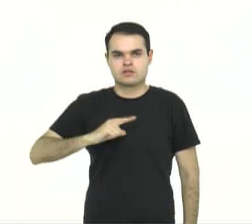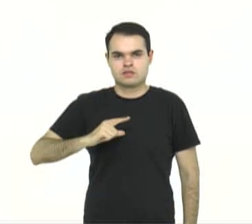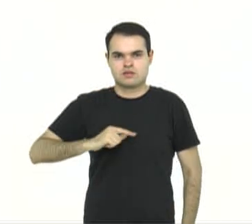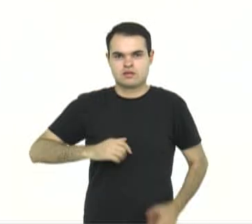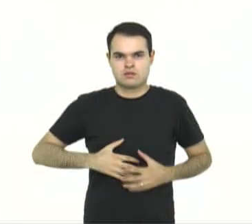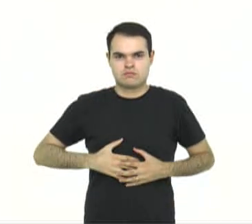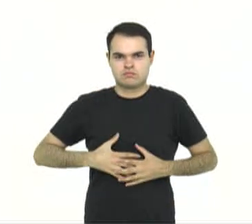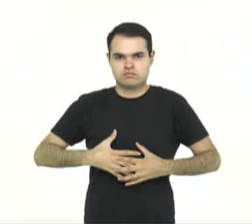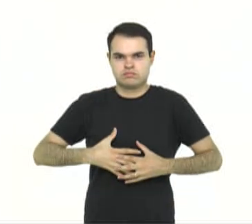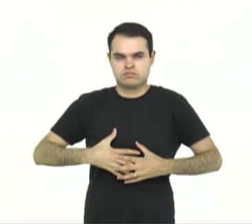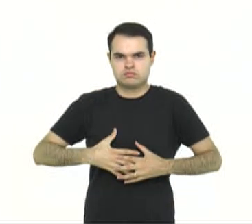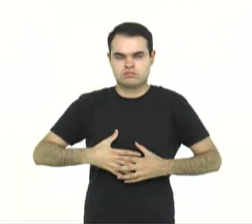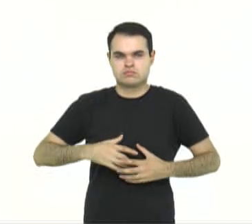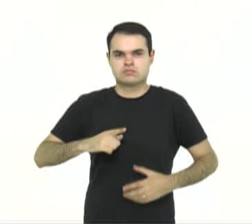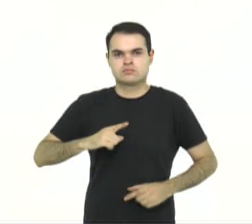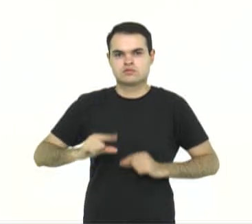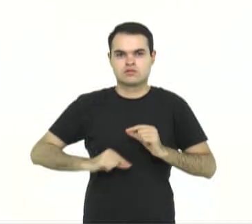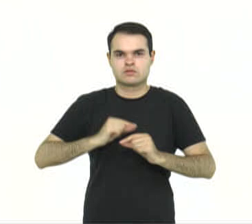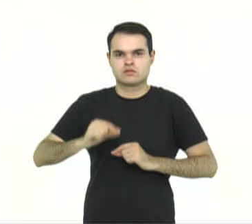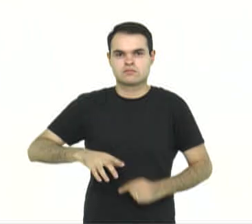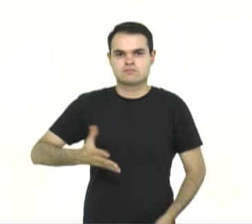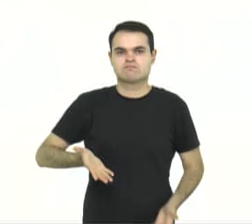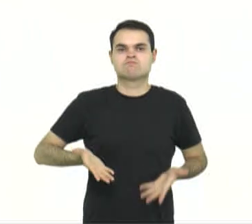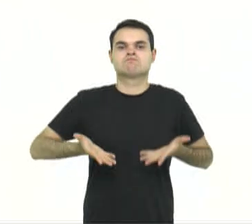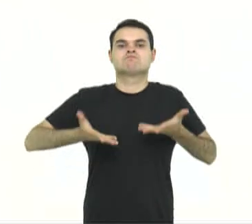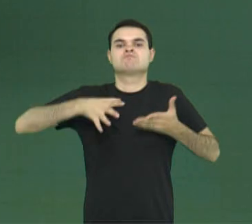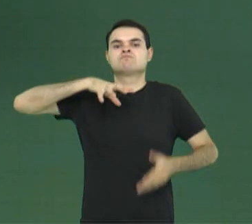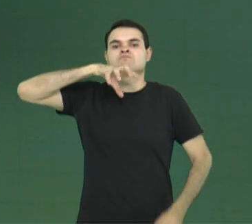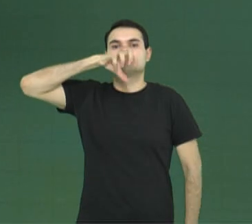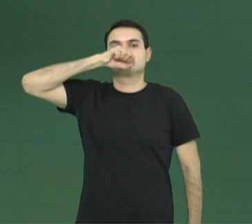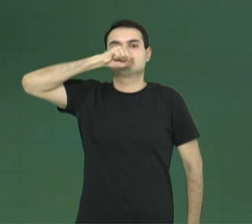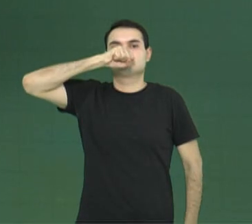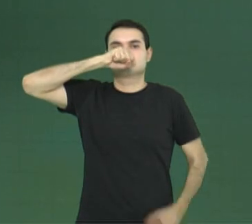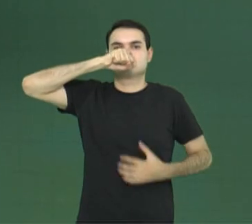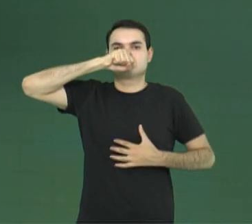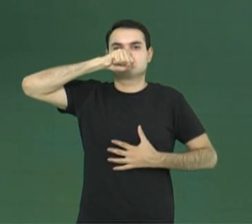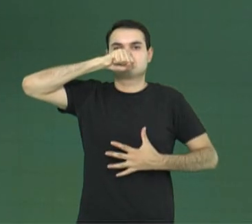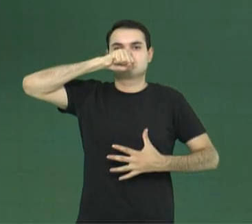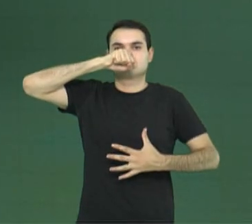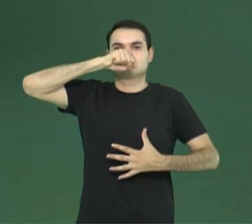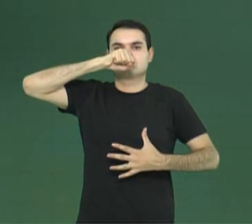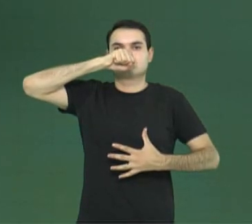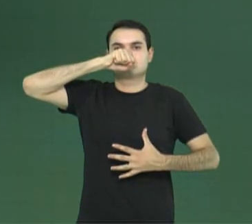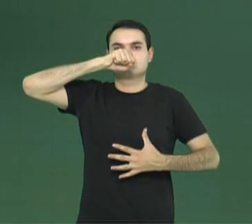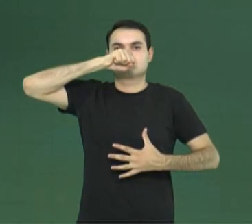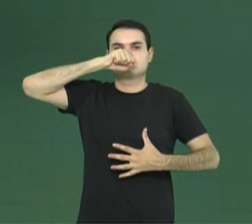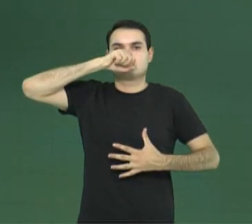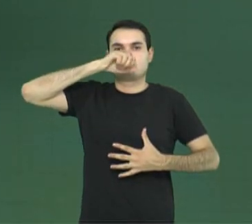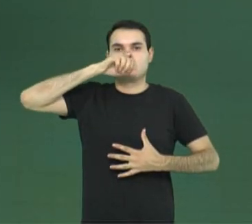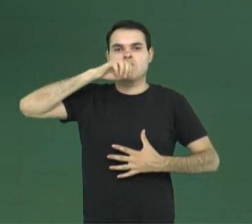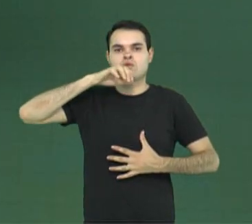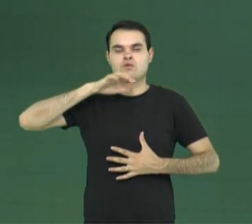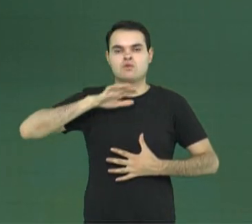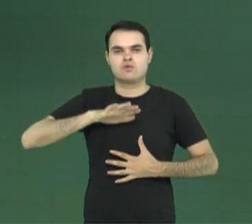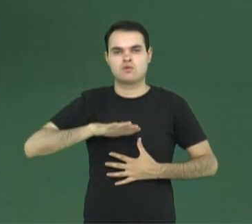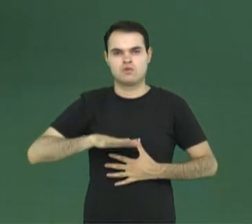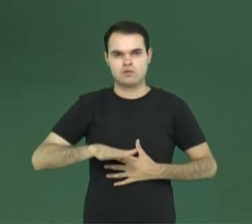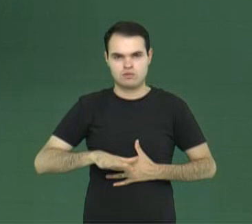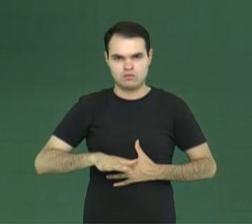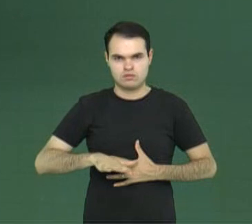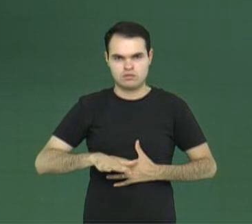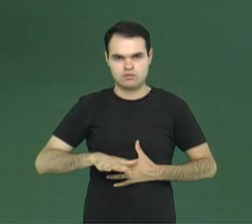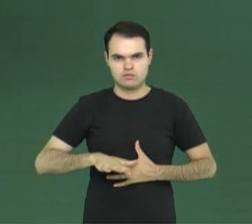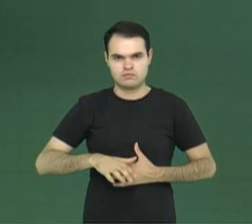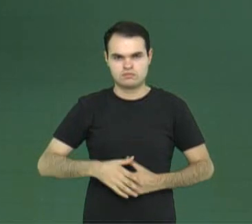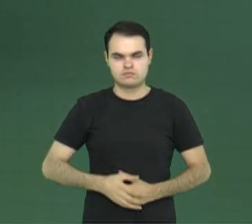do diafragma, eu tenho um movimento de inspiração. Quando eu tenho relaxamento desse diafragma, tá? O diafragma relaxa, eu tenho a